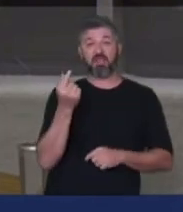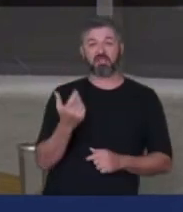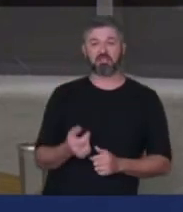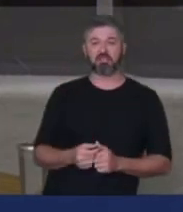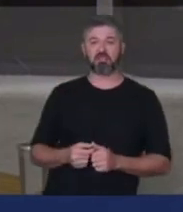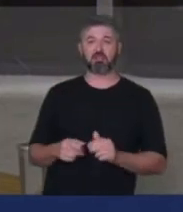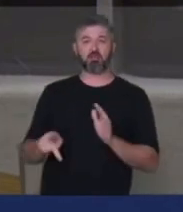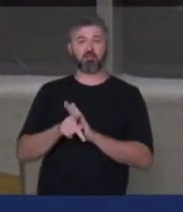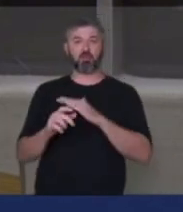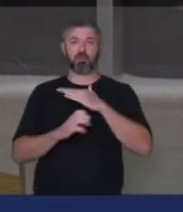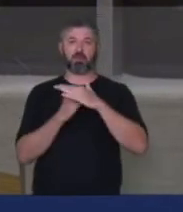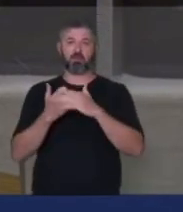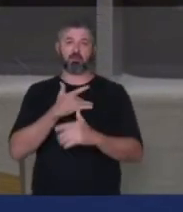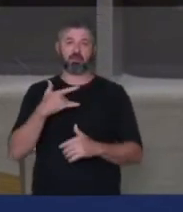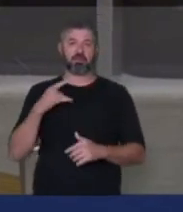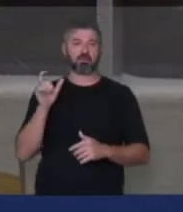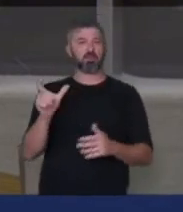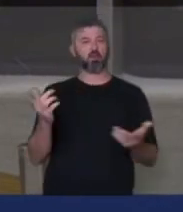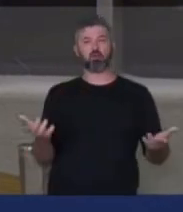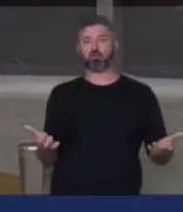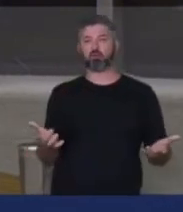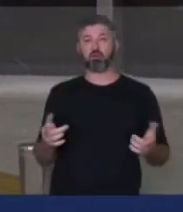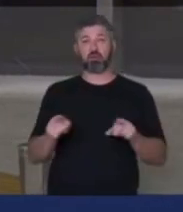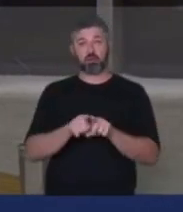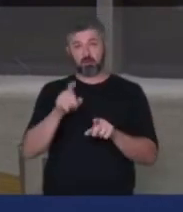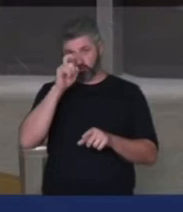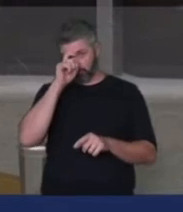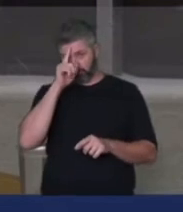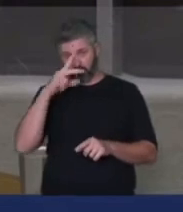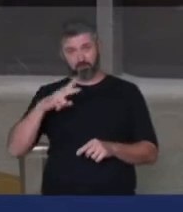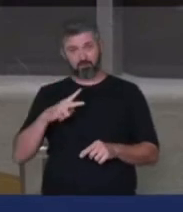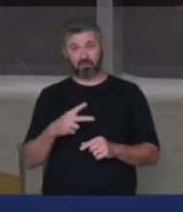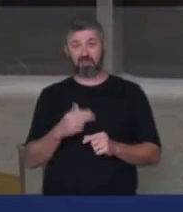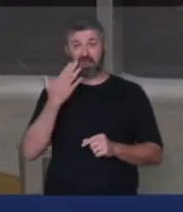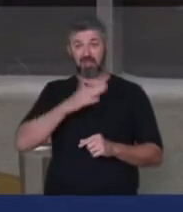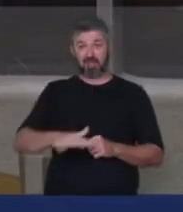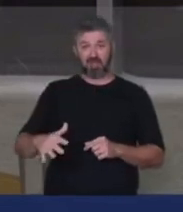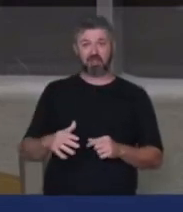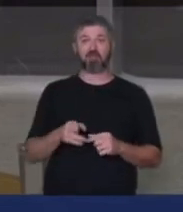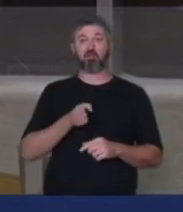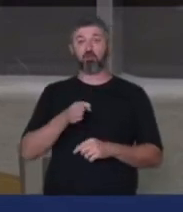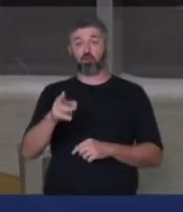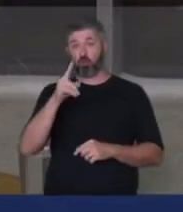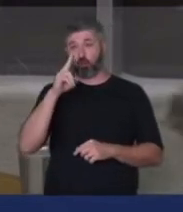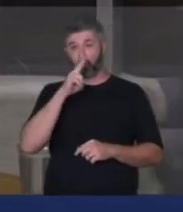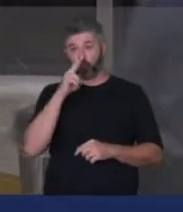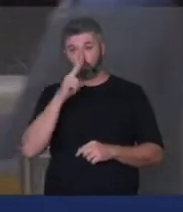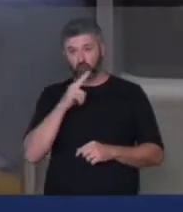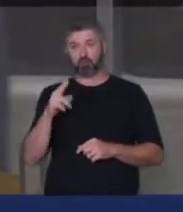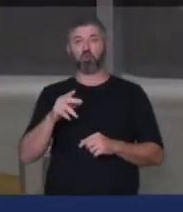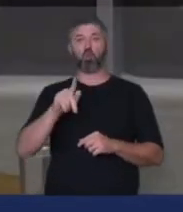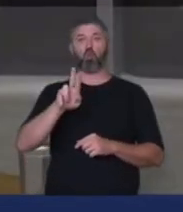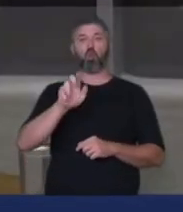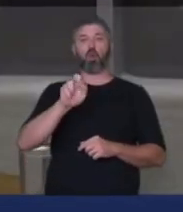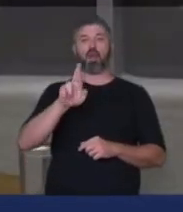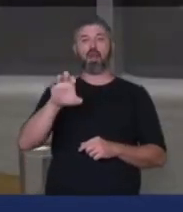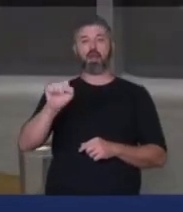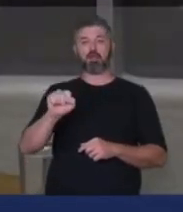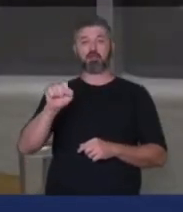das empresas de plano de saúde e dos hospitais. A criança foi na emergência do Hospital Guarais, de São Luís.